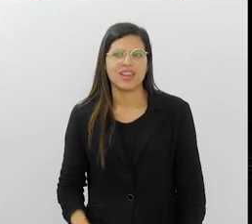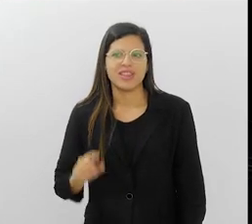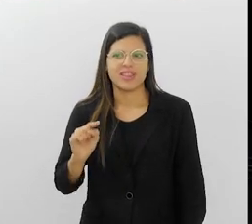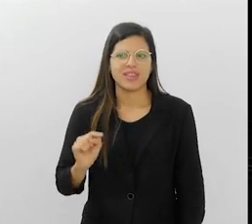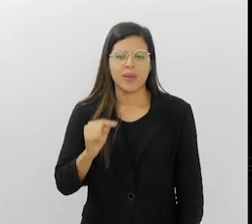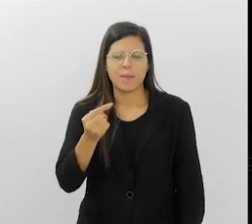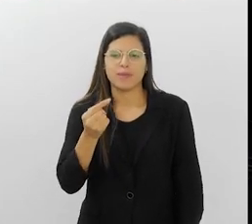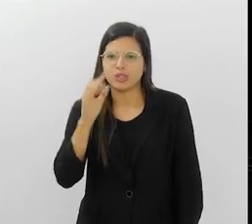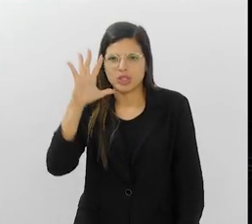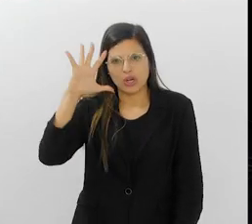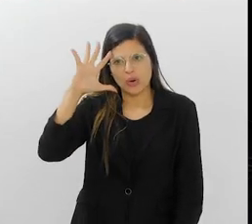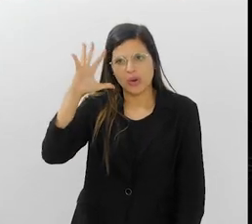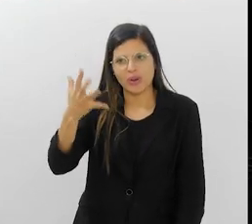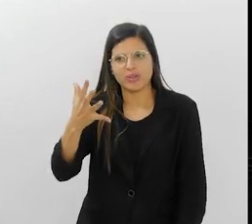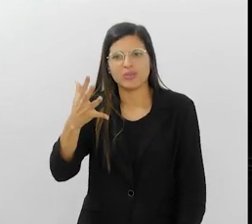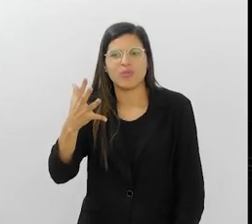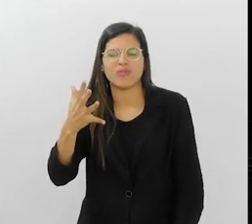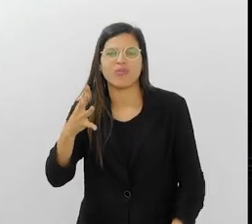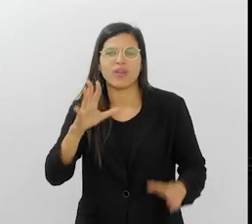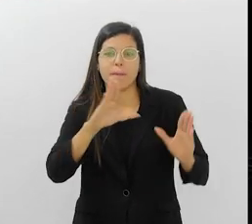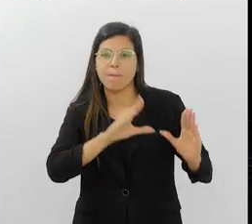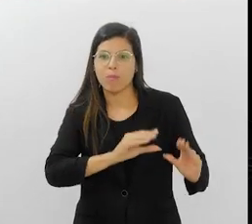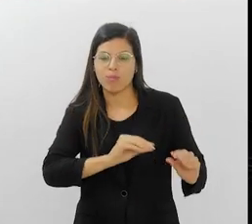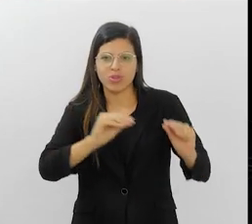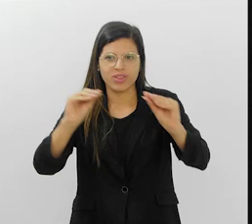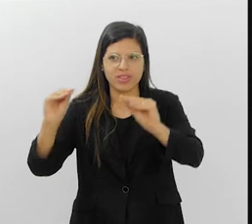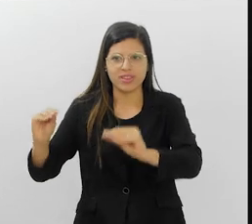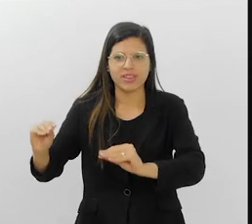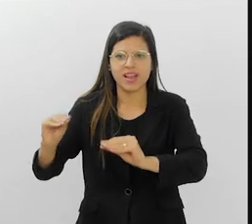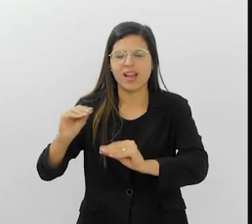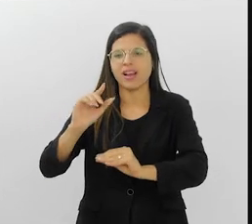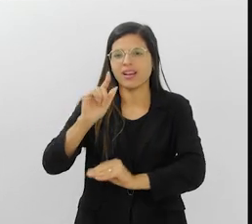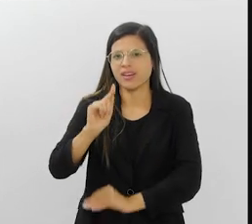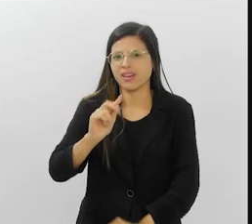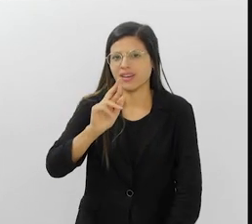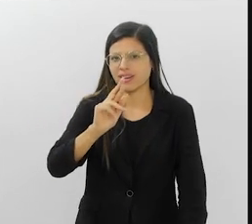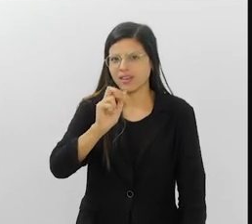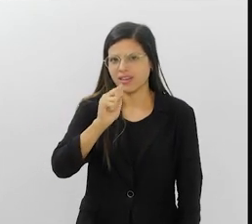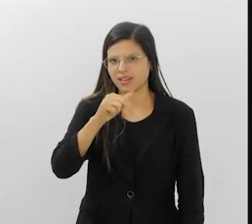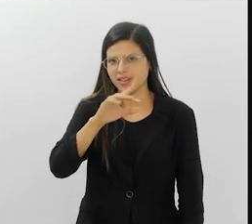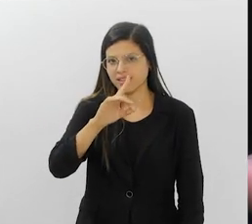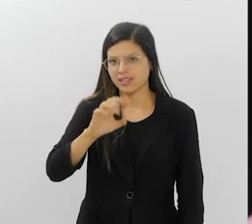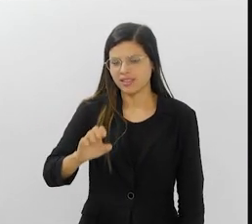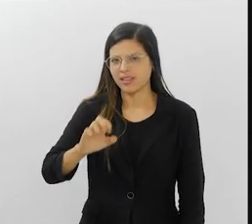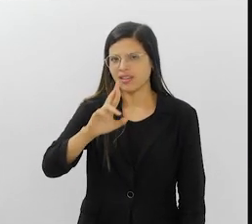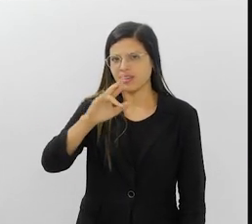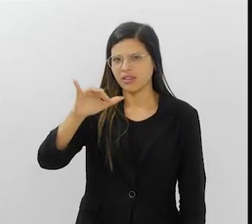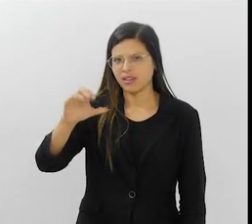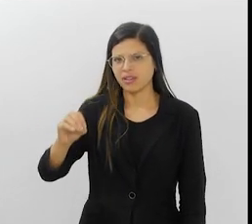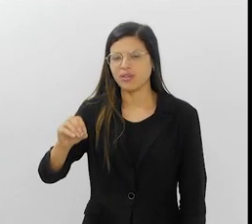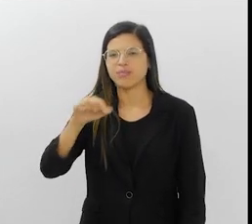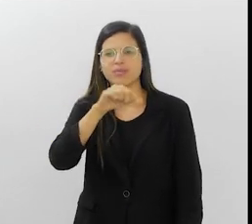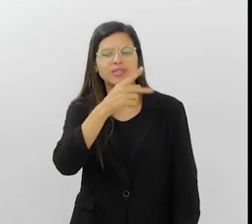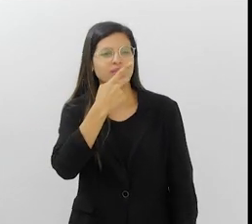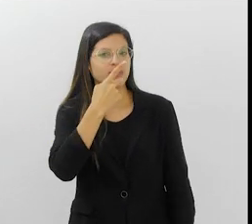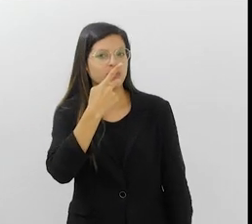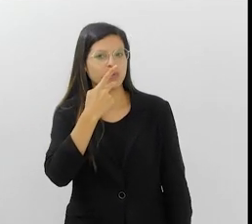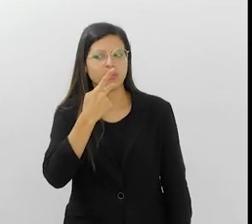Foi aí que eu resolvi voar. Aí eu vou para Grande Rio, ganho na Grande Rio. Você falou que eu resolvi